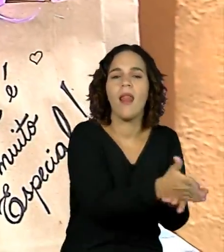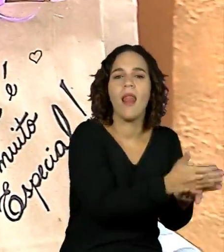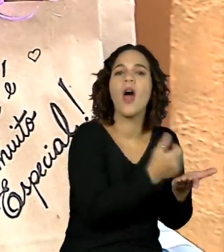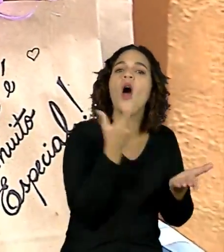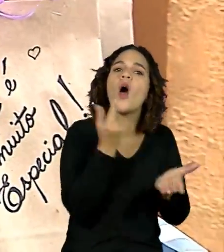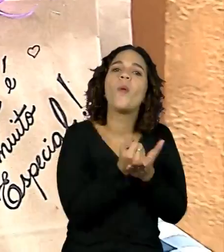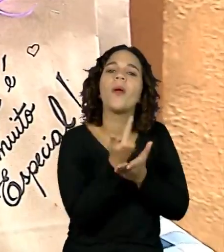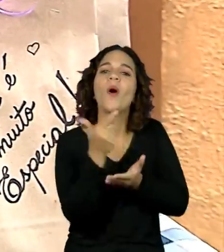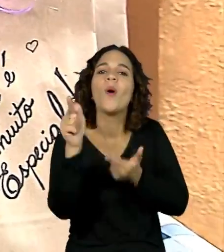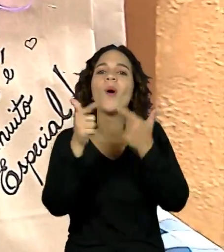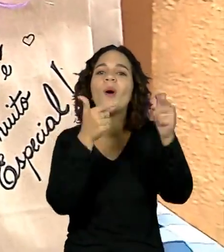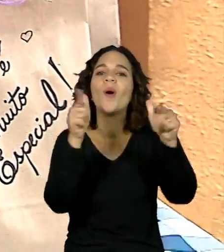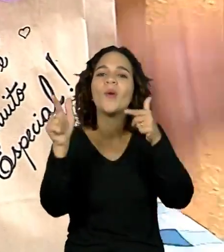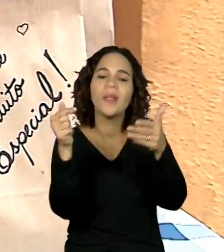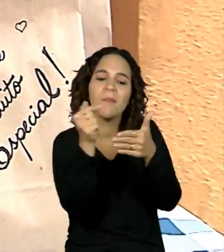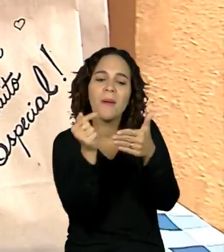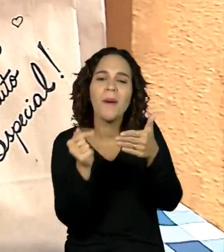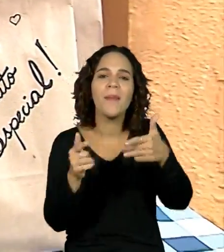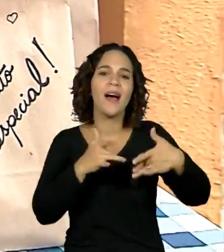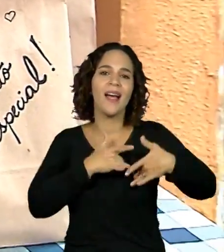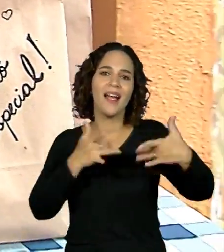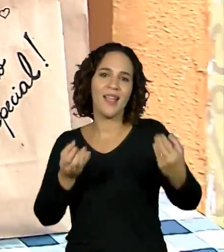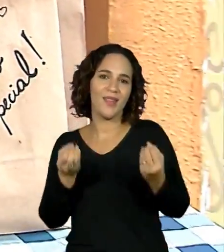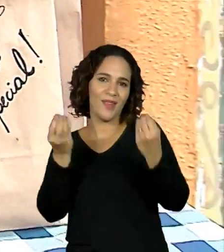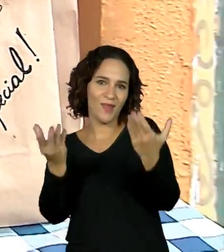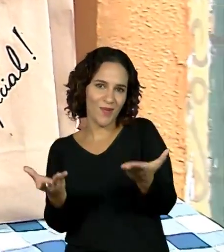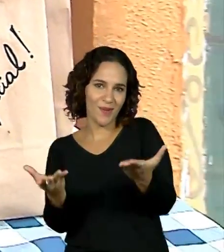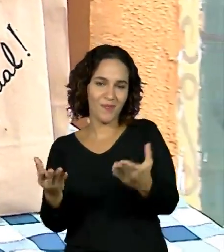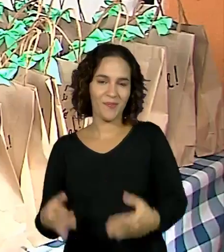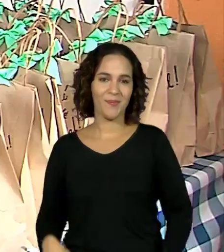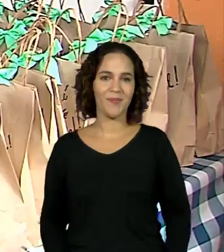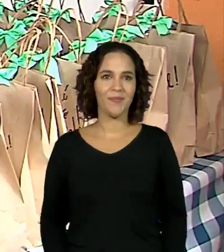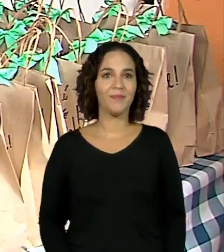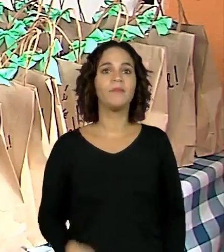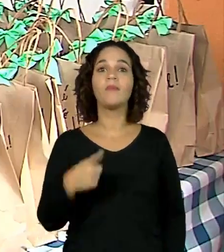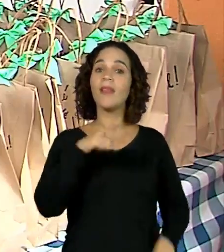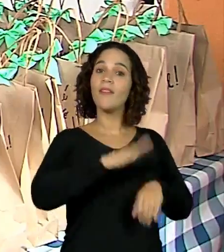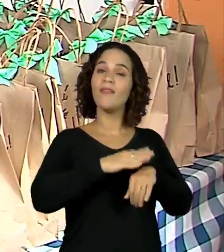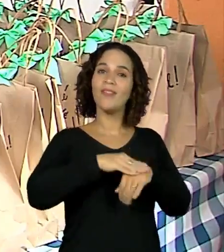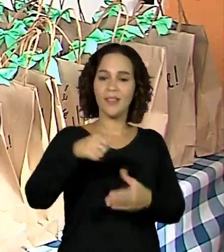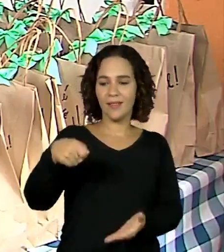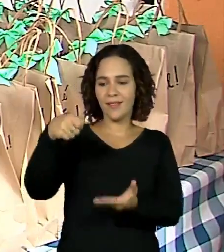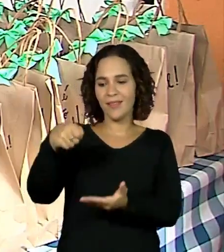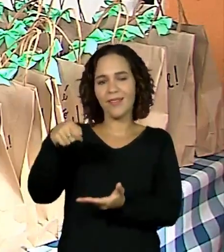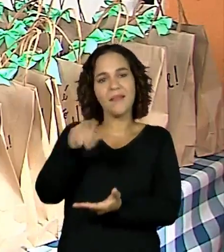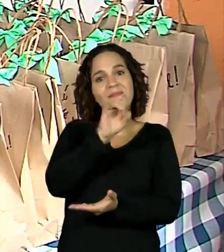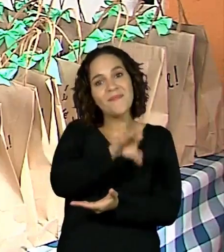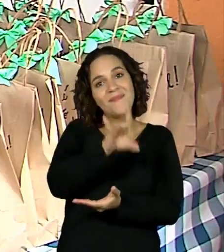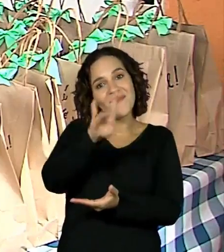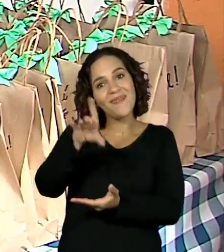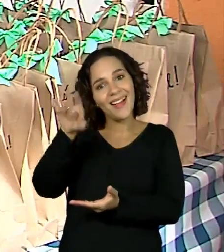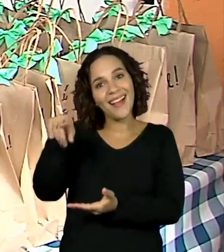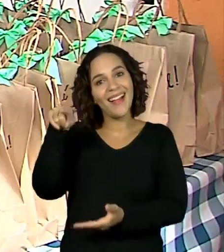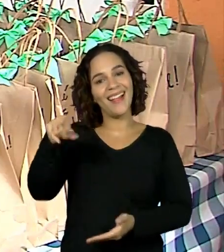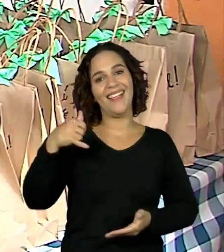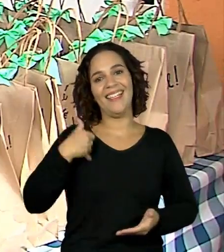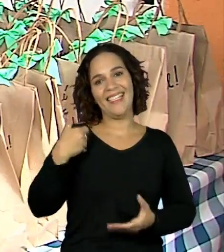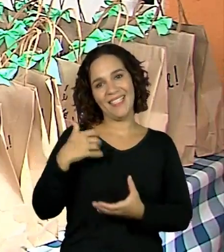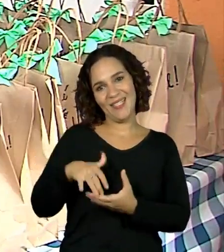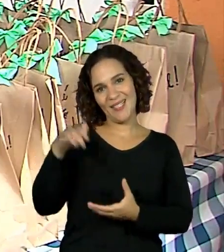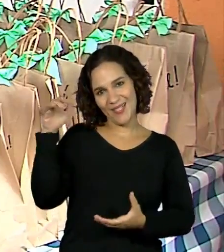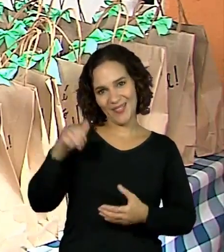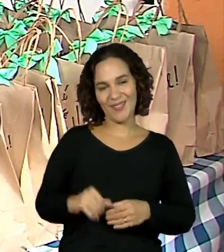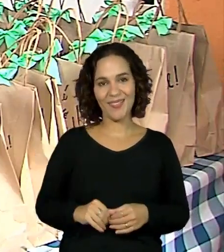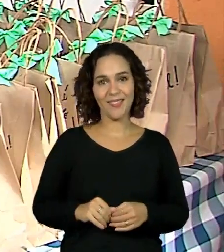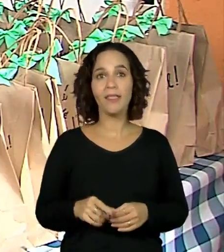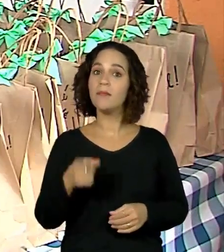comprar outros itens para doação. Mas a gente fez um kit personalizado para cada idoso. E